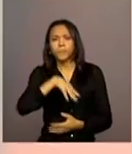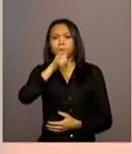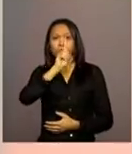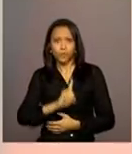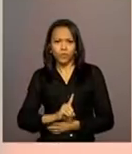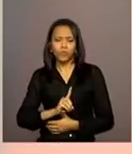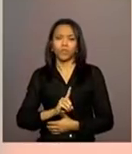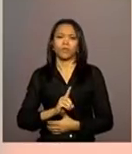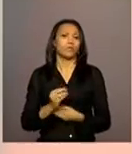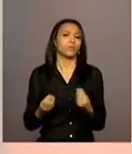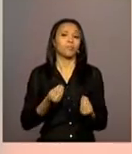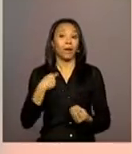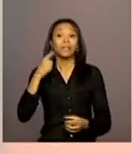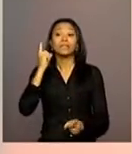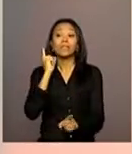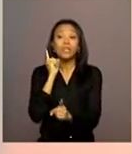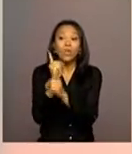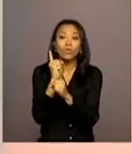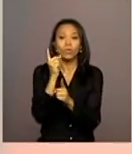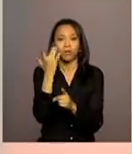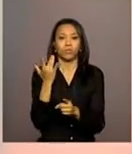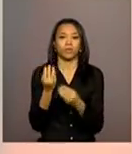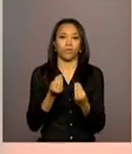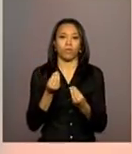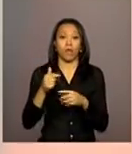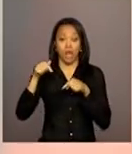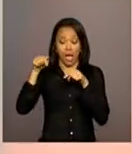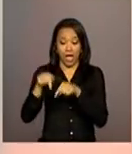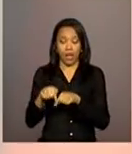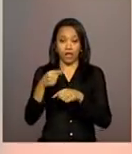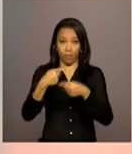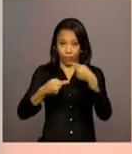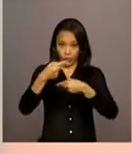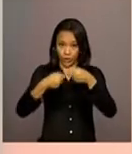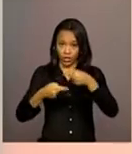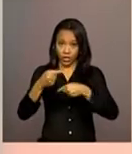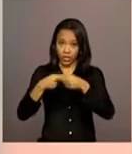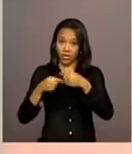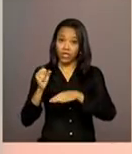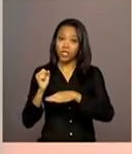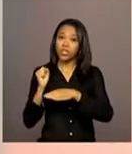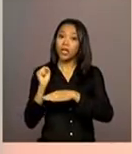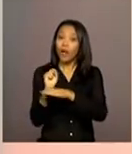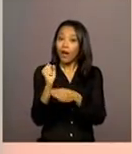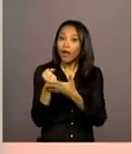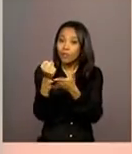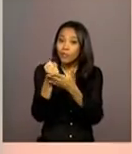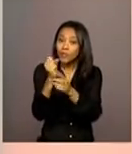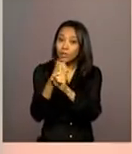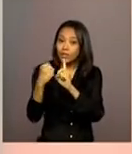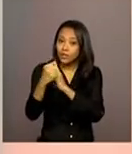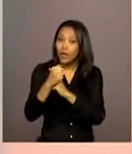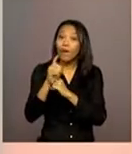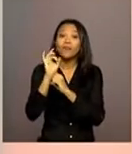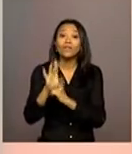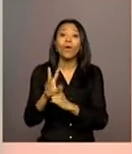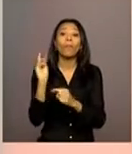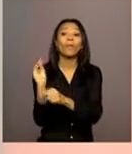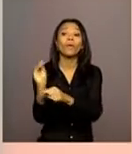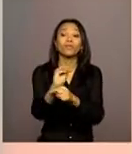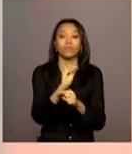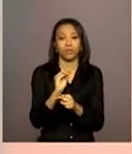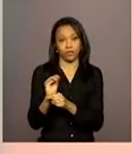essas pessoas a política de assistência trabalha com uma proteção social né e não